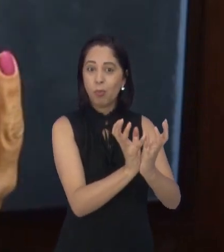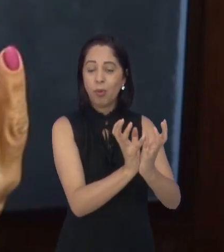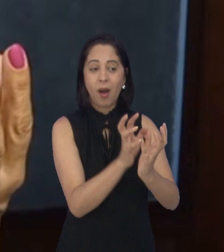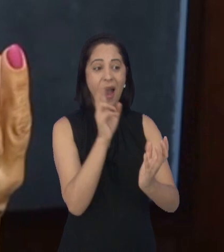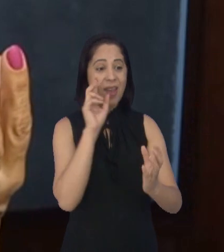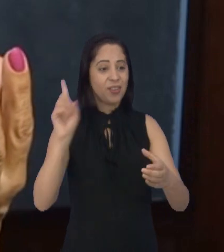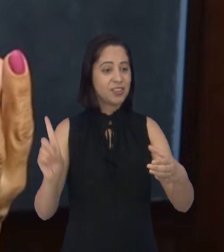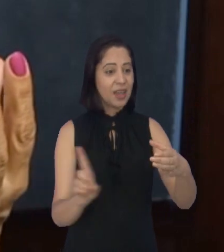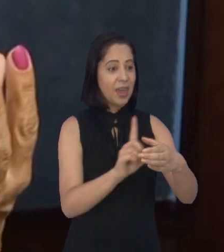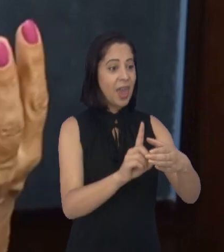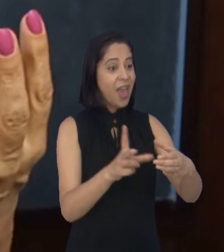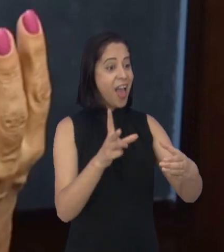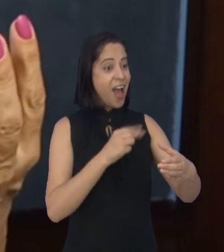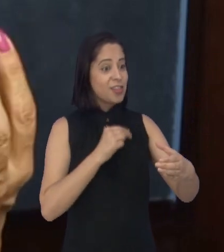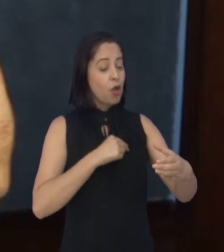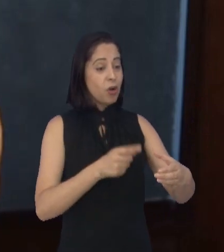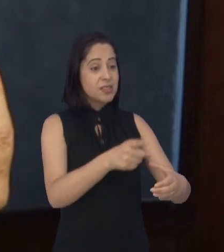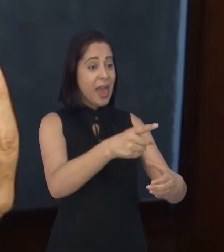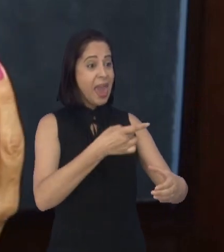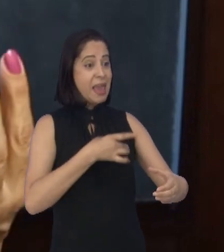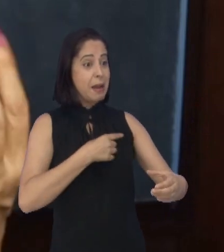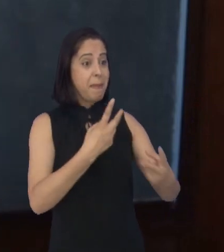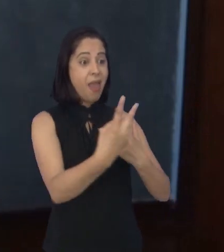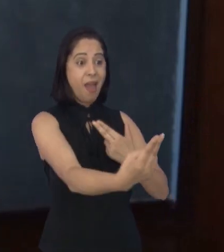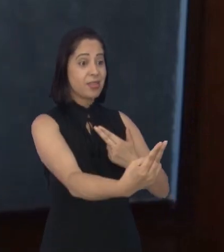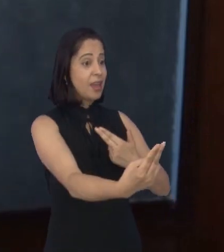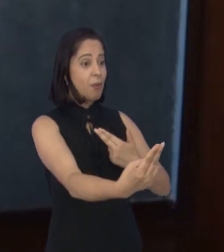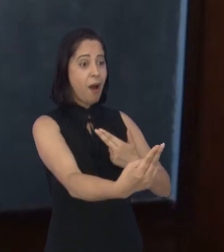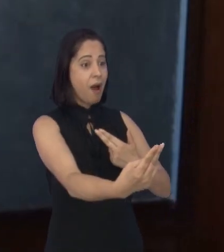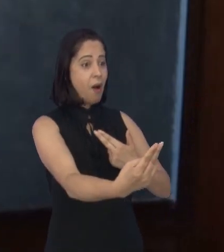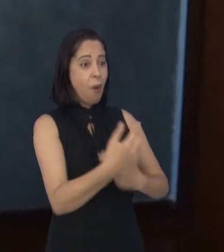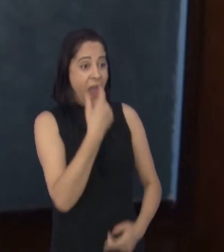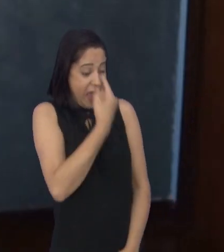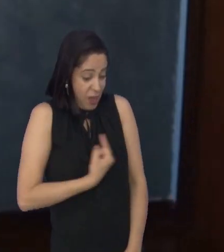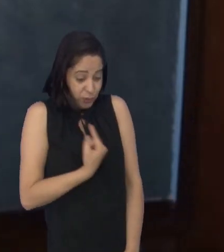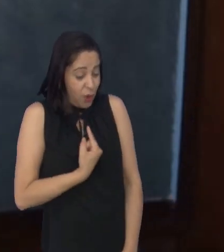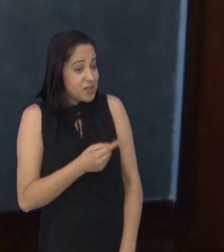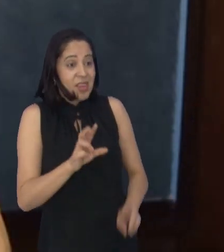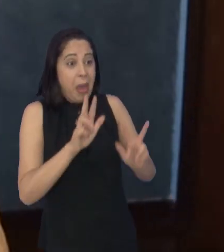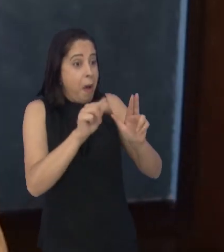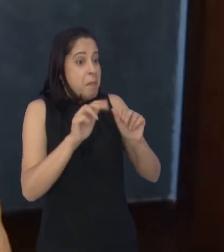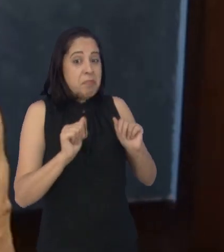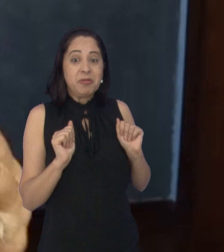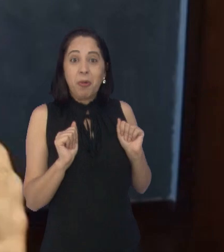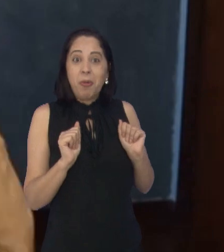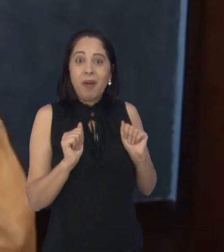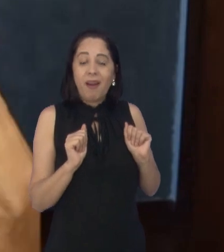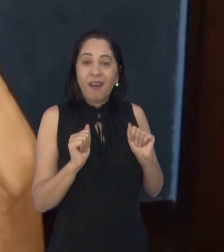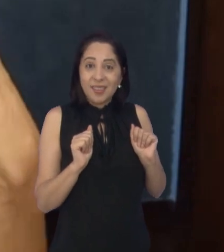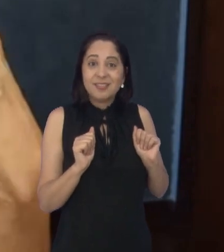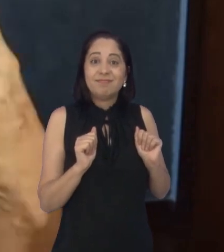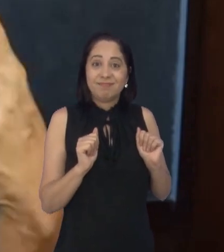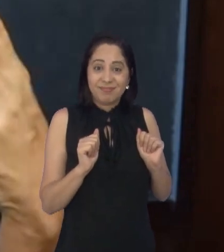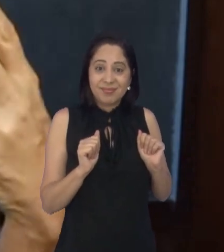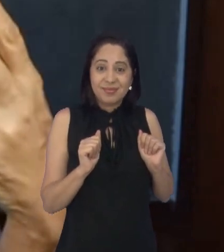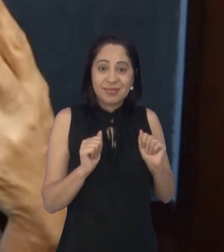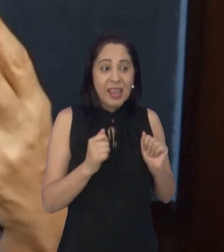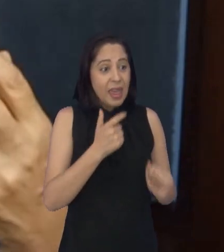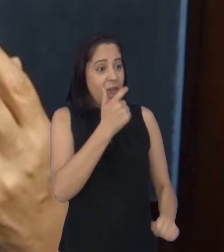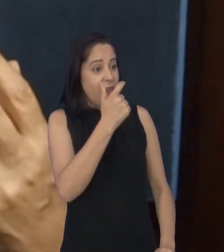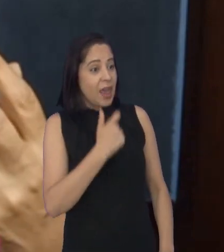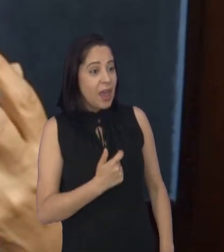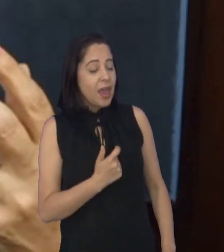vai se sentir pertencente, ela vai falar, gente, eu não estou sozinha no mundo, que delícia,